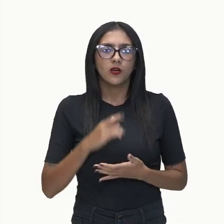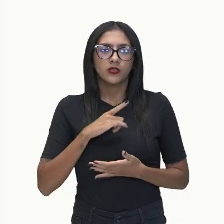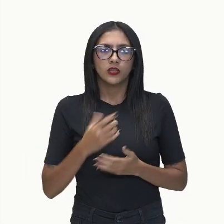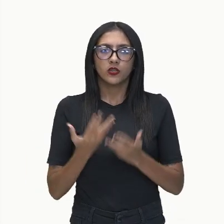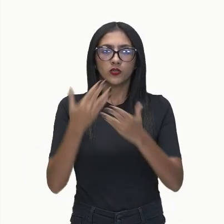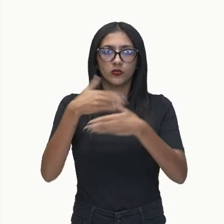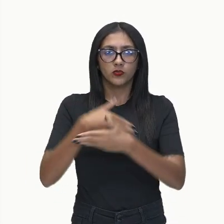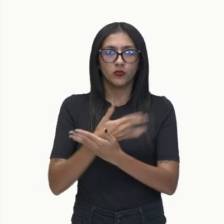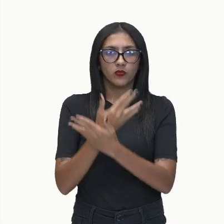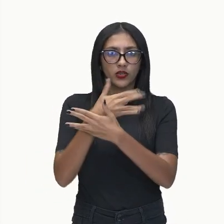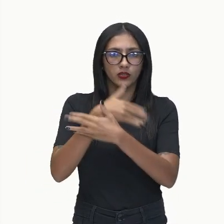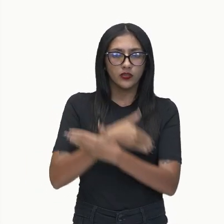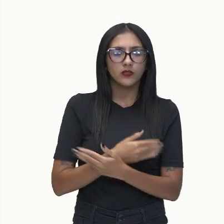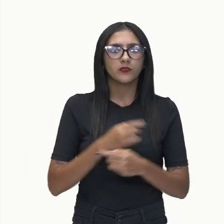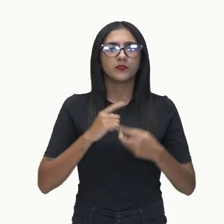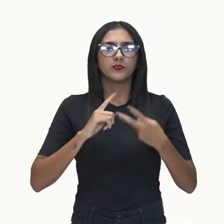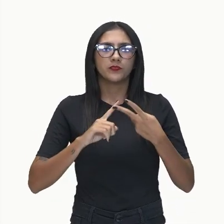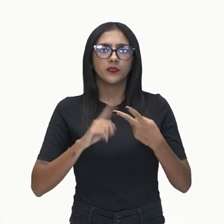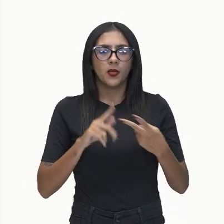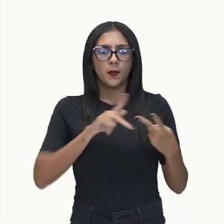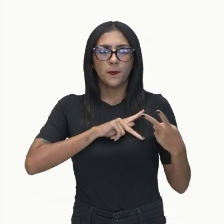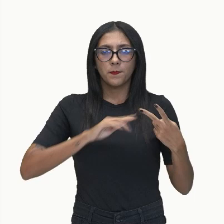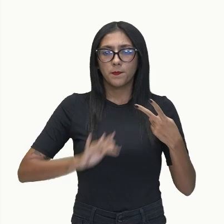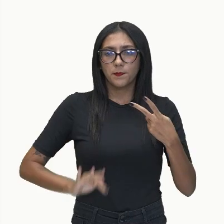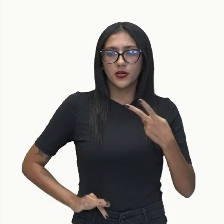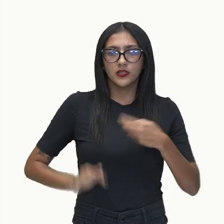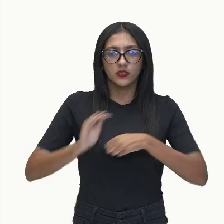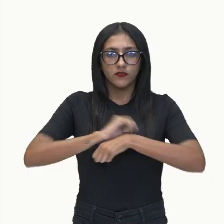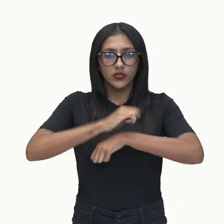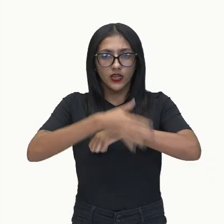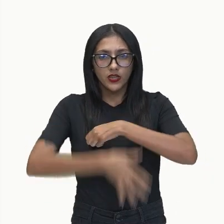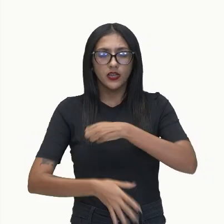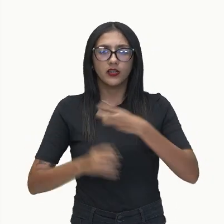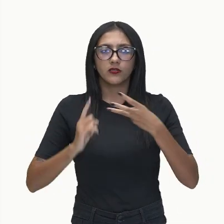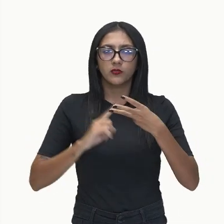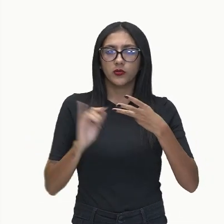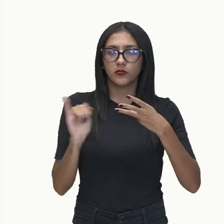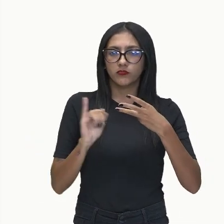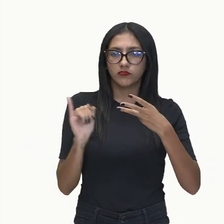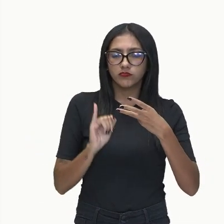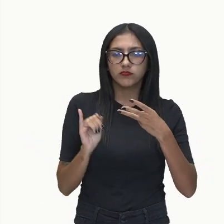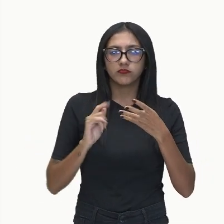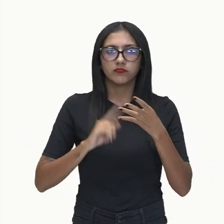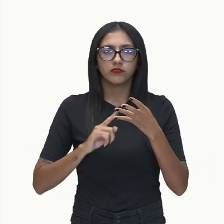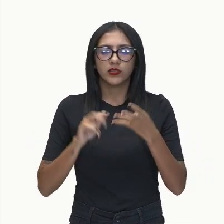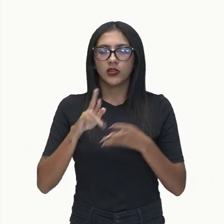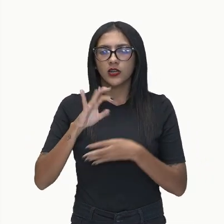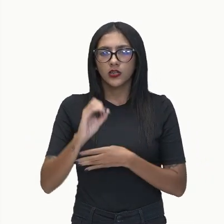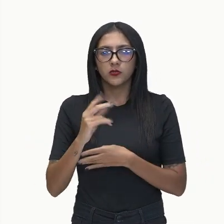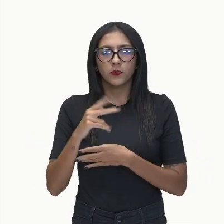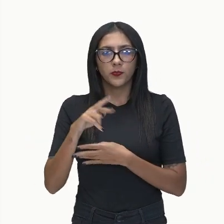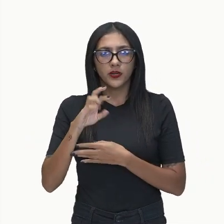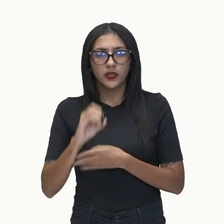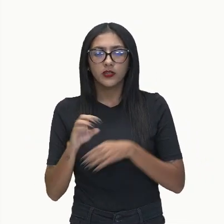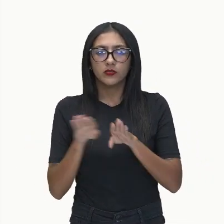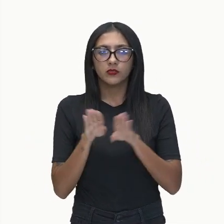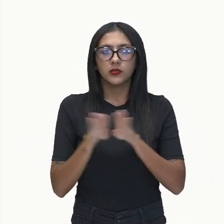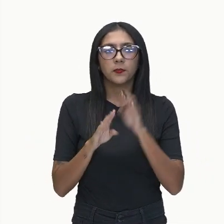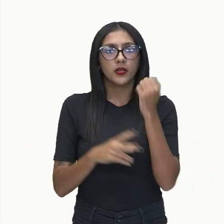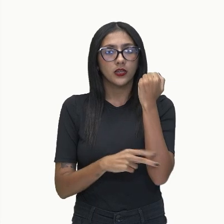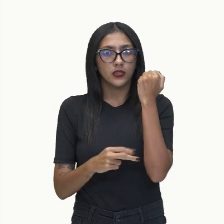nós vamos ter Presidente Figueiredo, Itacoatiara, Rio Preto da Eva, Iranduba, entre outros